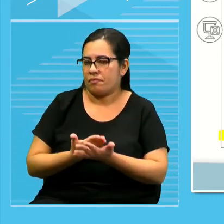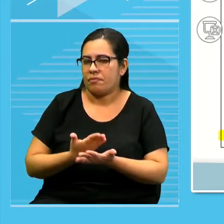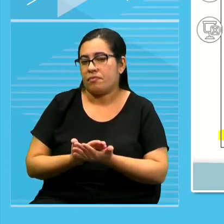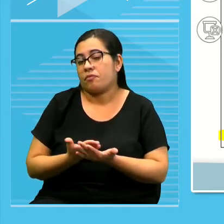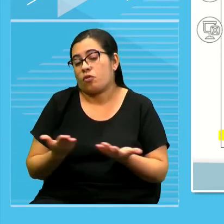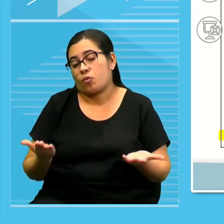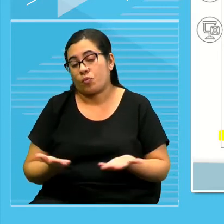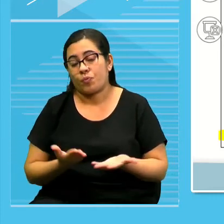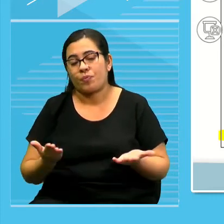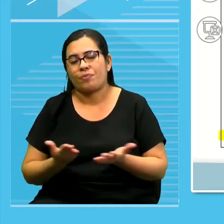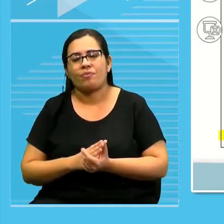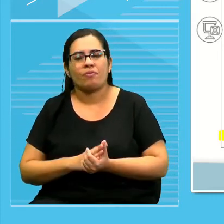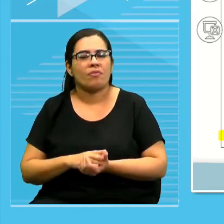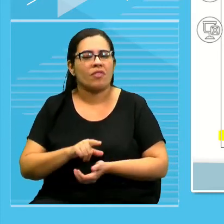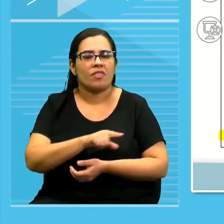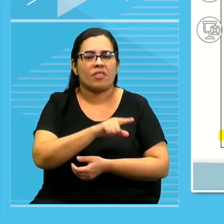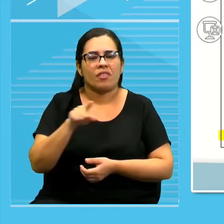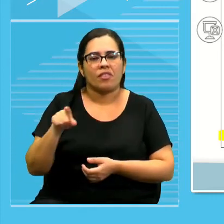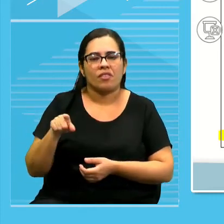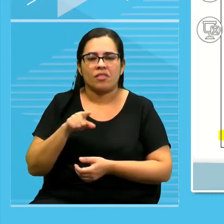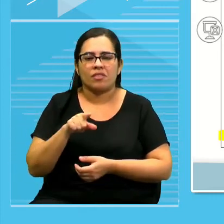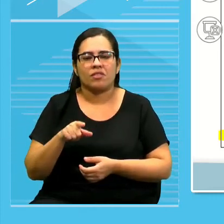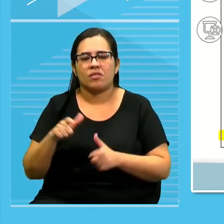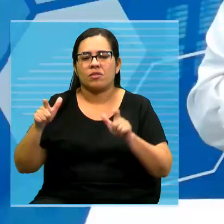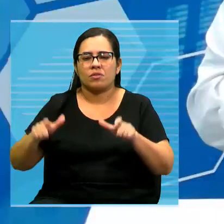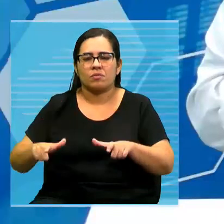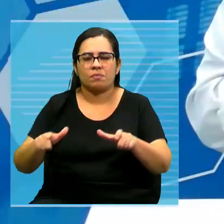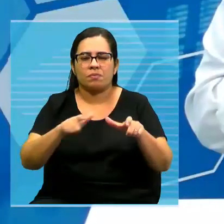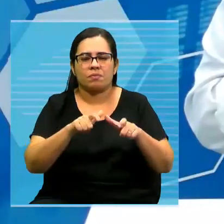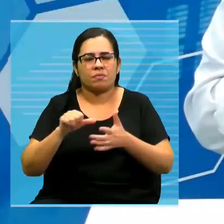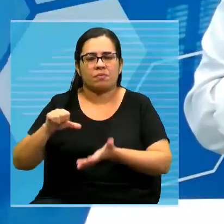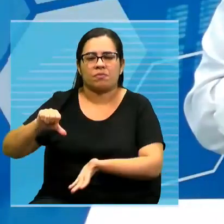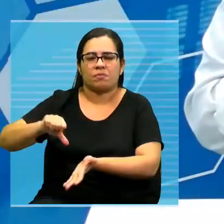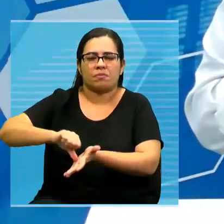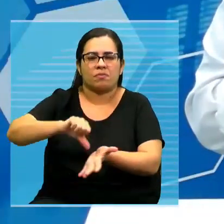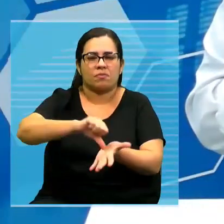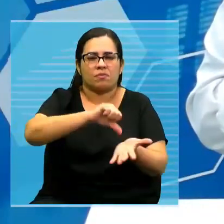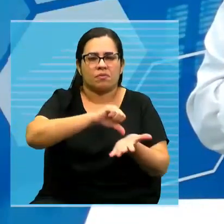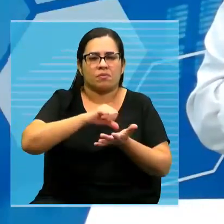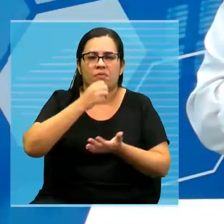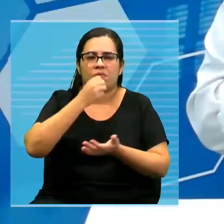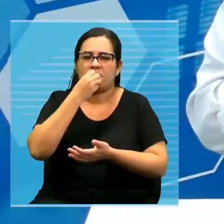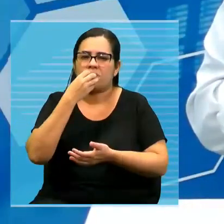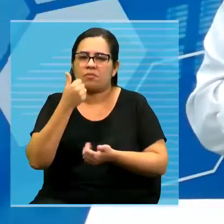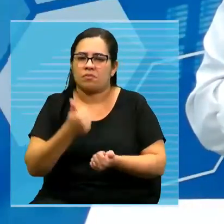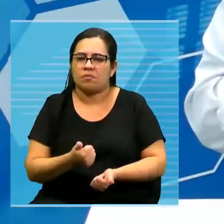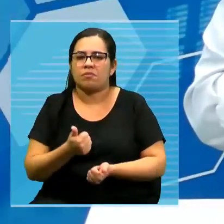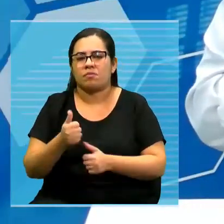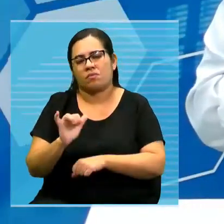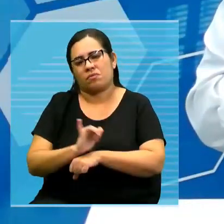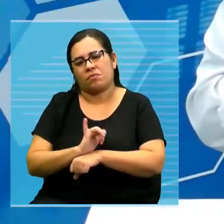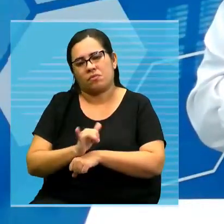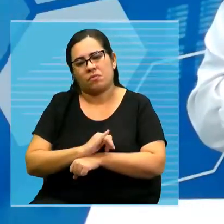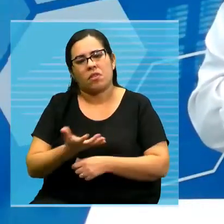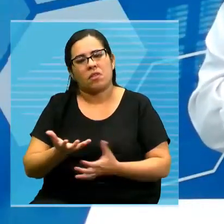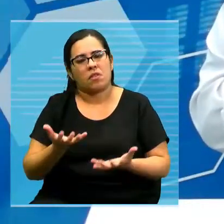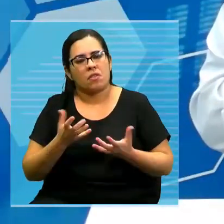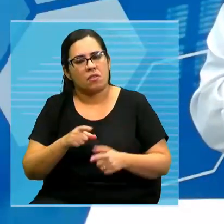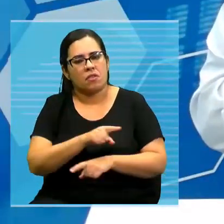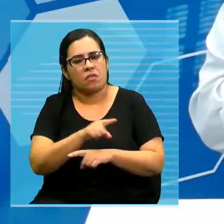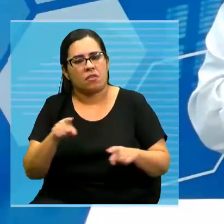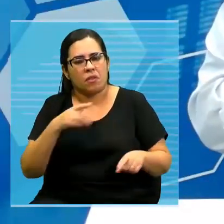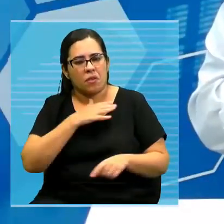nossa aula cadê o pessoal de Uruçuí Ana Cristina Adriano eu espero que